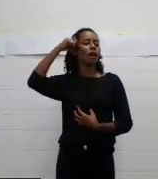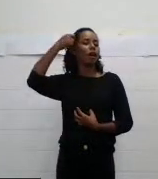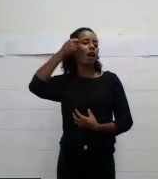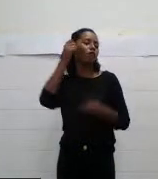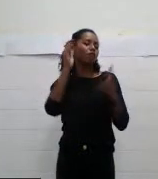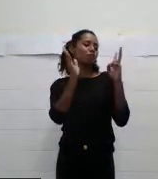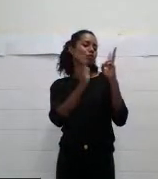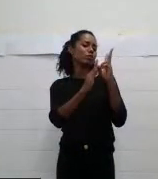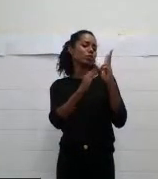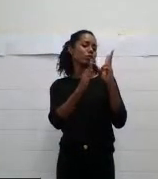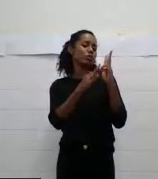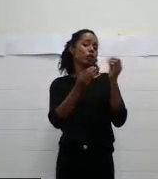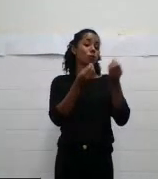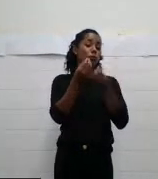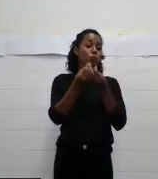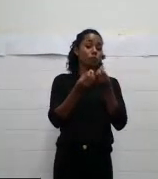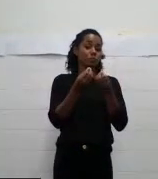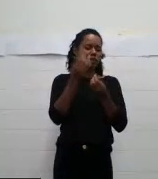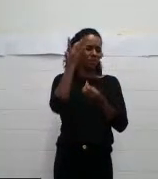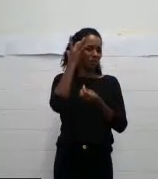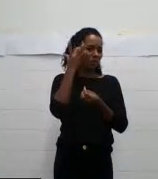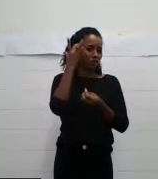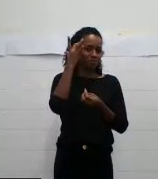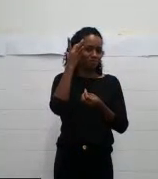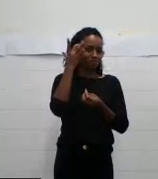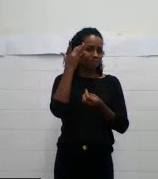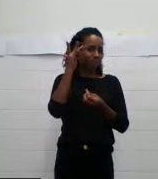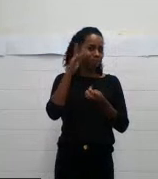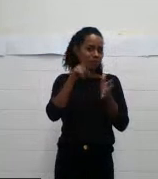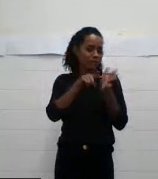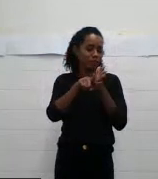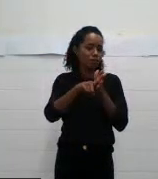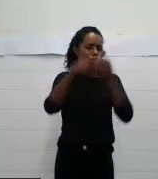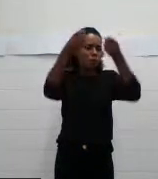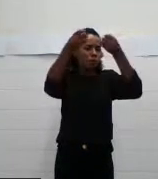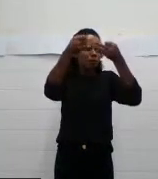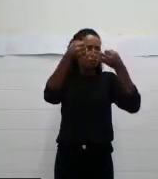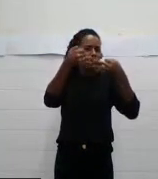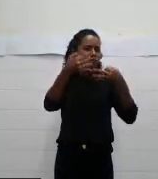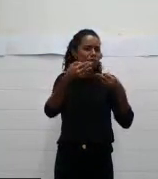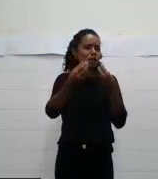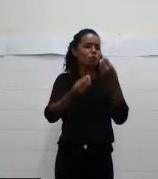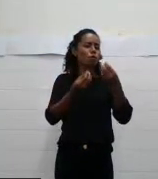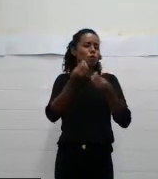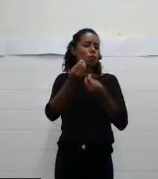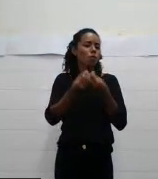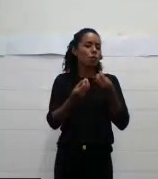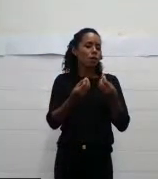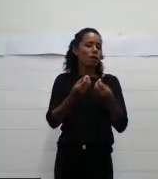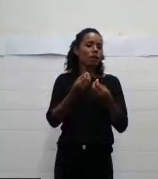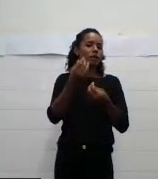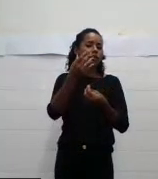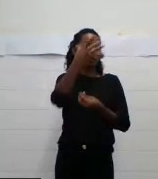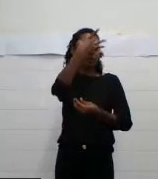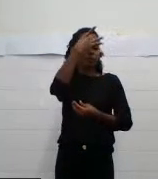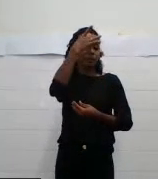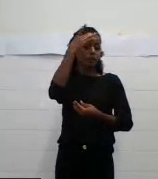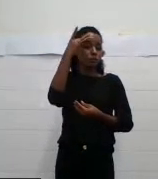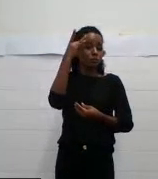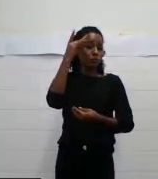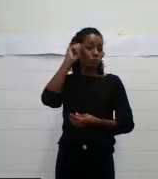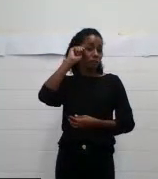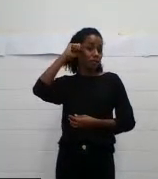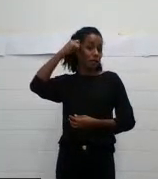pouco. Talvez eu não tenha entendido direito a questão, mas seria isso, explicar um pouco desse mundo afro-indígena, né, que ela está também estudando